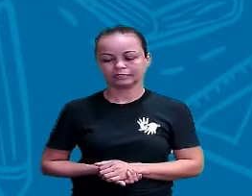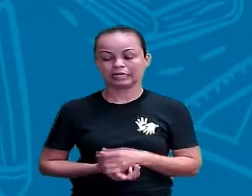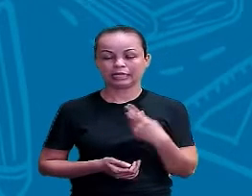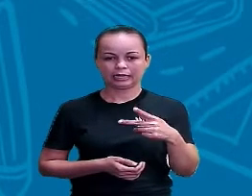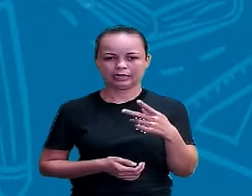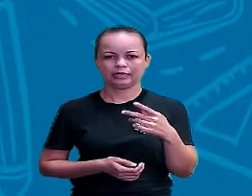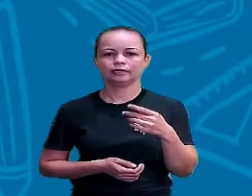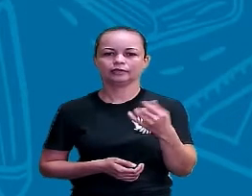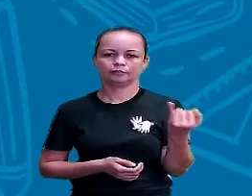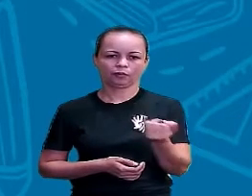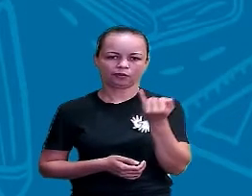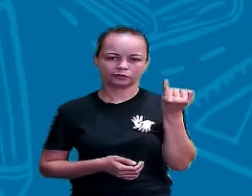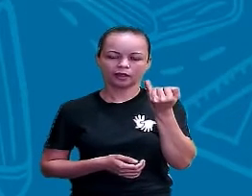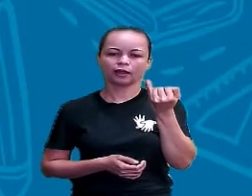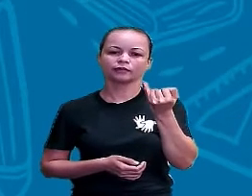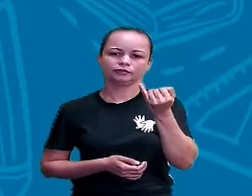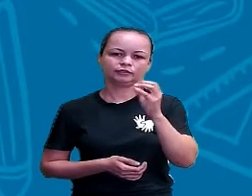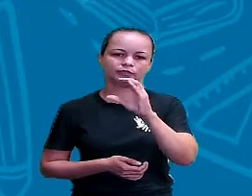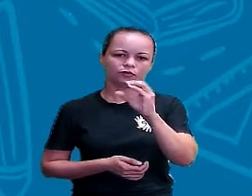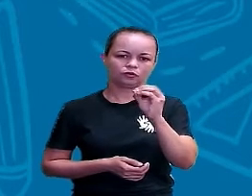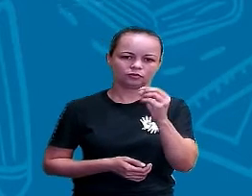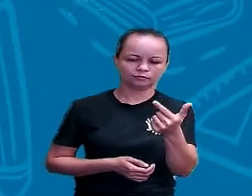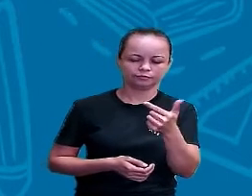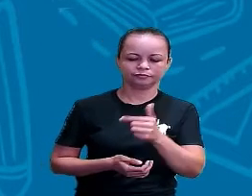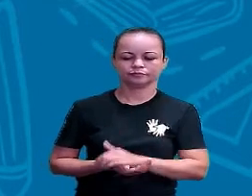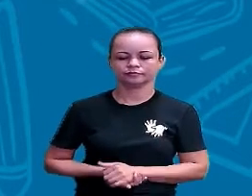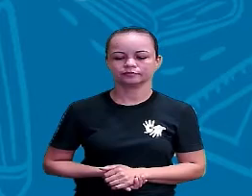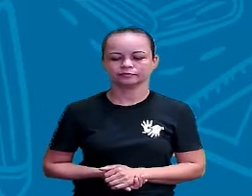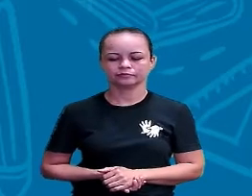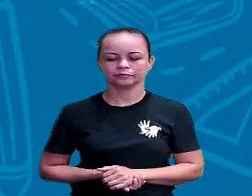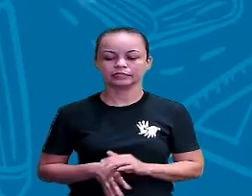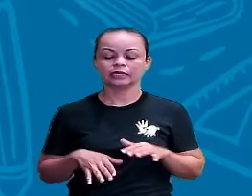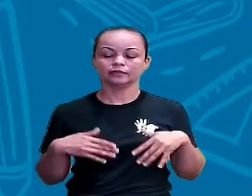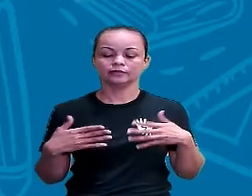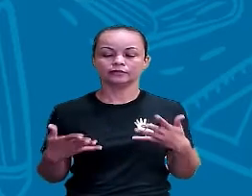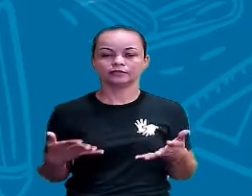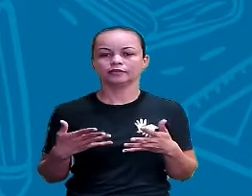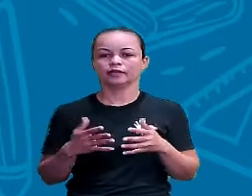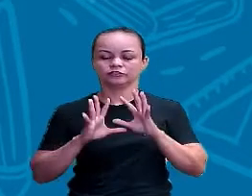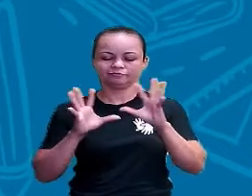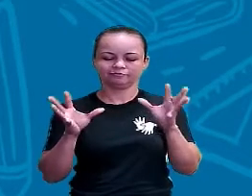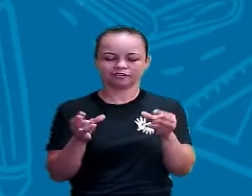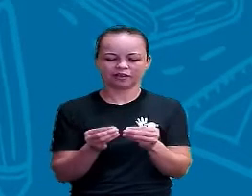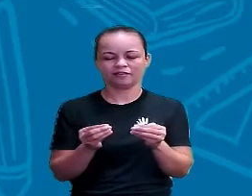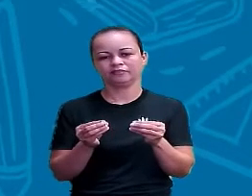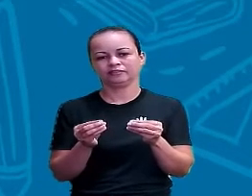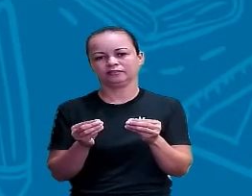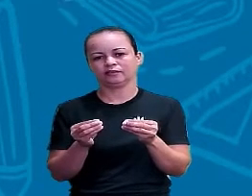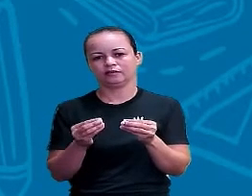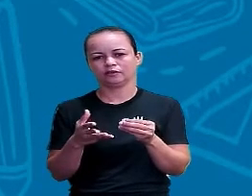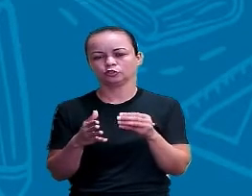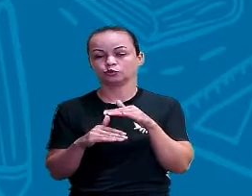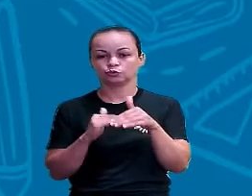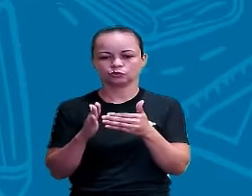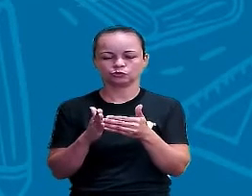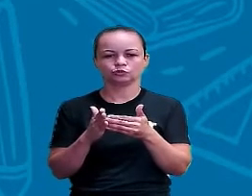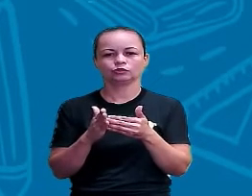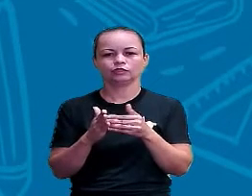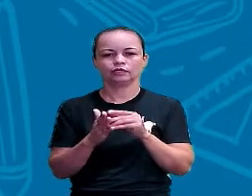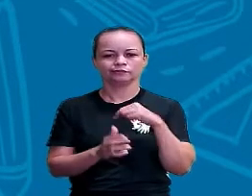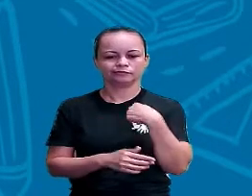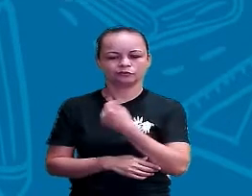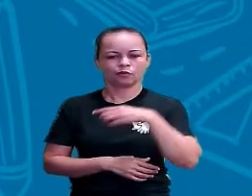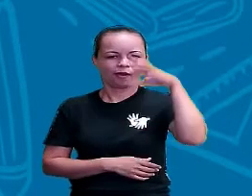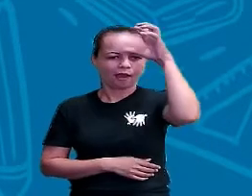rico em gás carbônico, tá ok? E aí a gente vai agora revisar aquilo que nós aprendemos ao longo